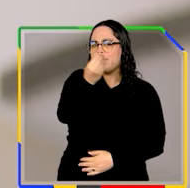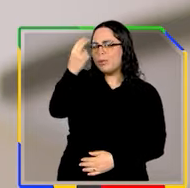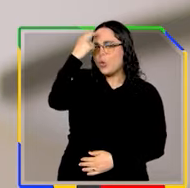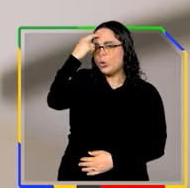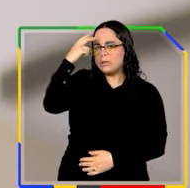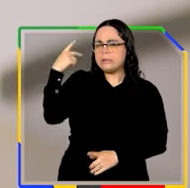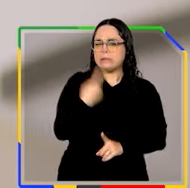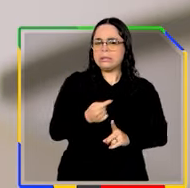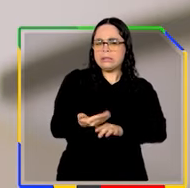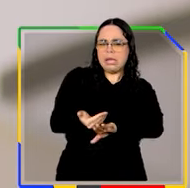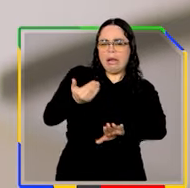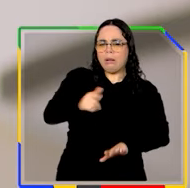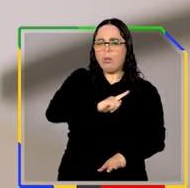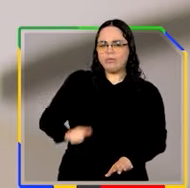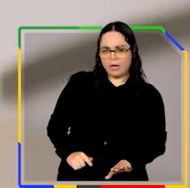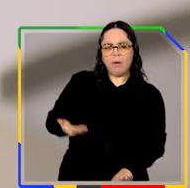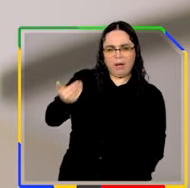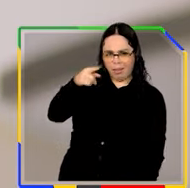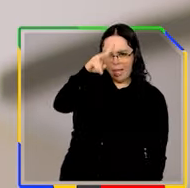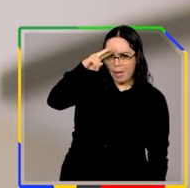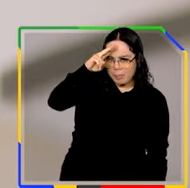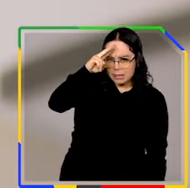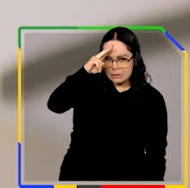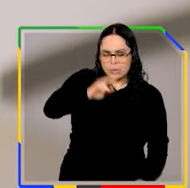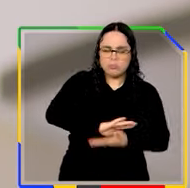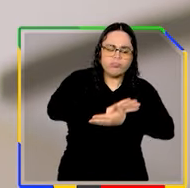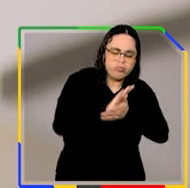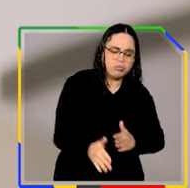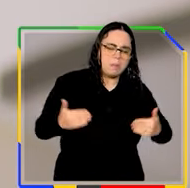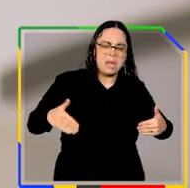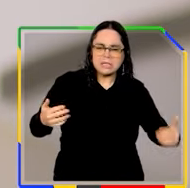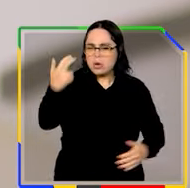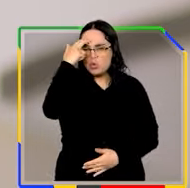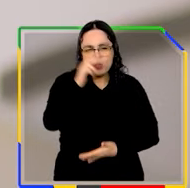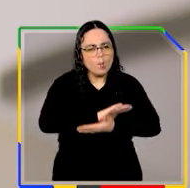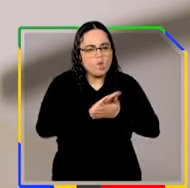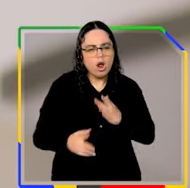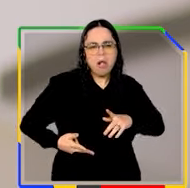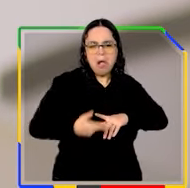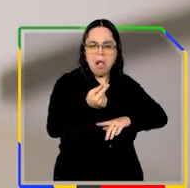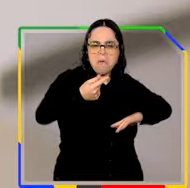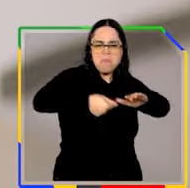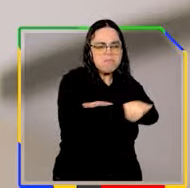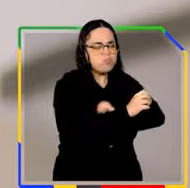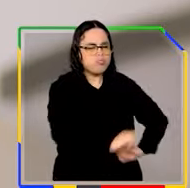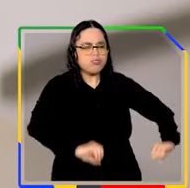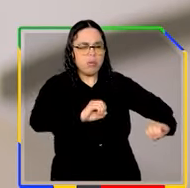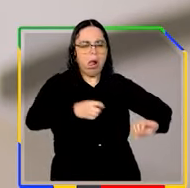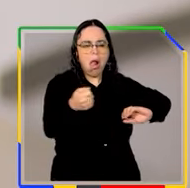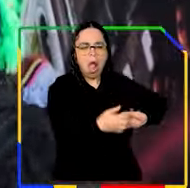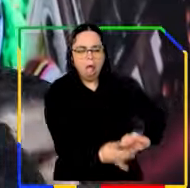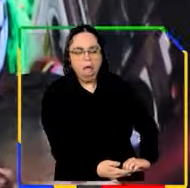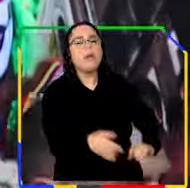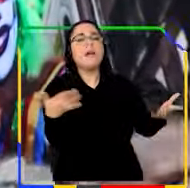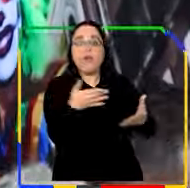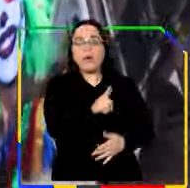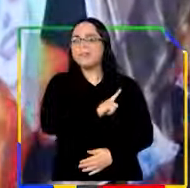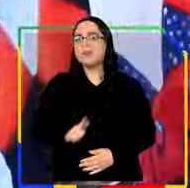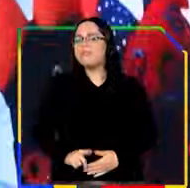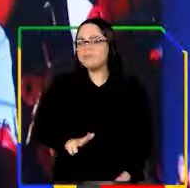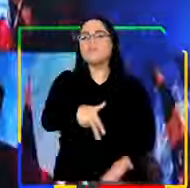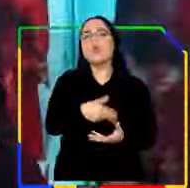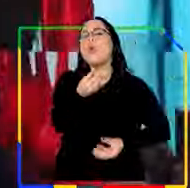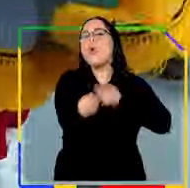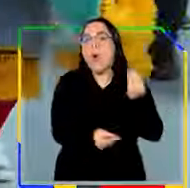quanto a cultura foi maltratada pelo governo anterior. Acabaram com o Ministério, cortaram verbas, sucatearam o setor. No atual